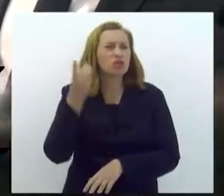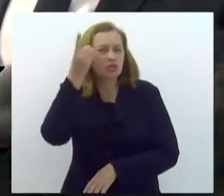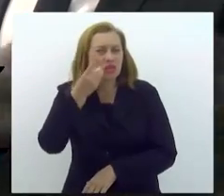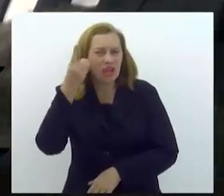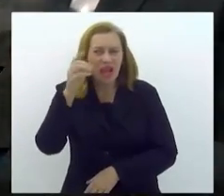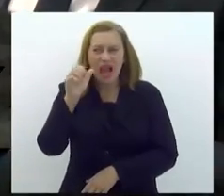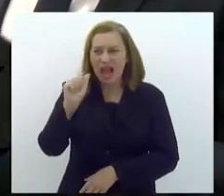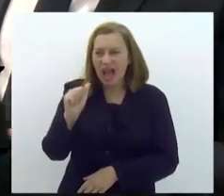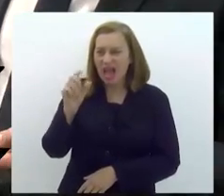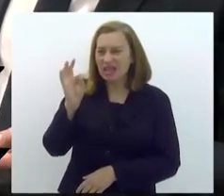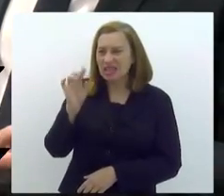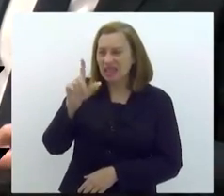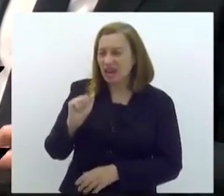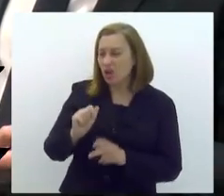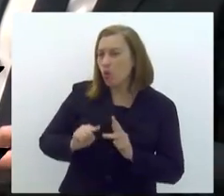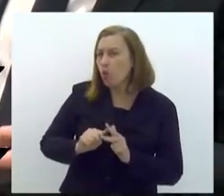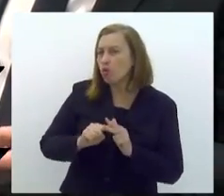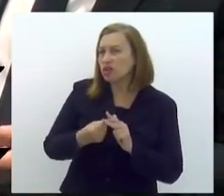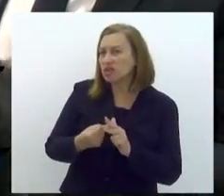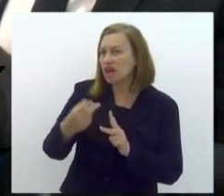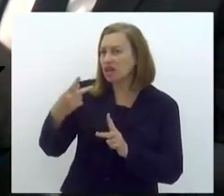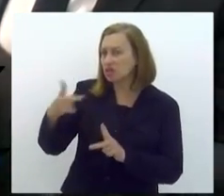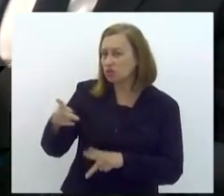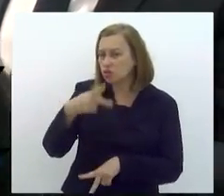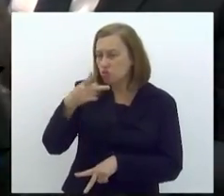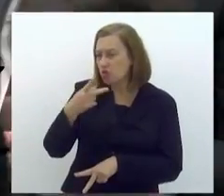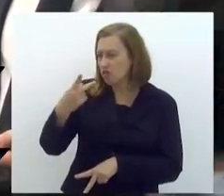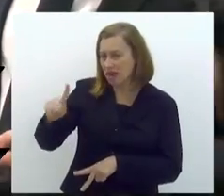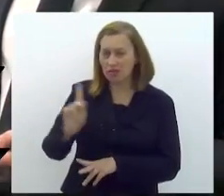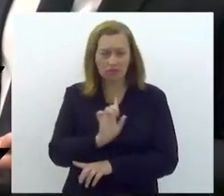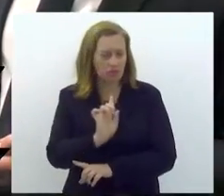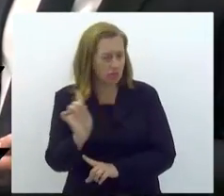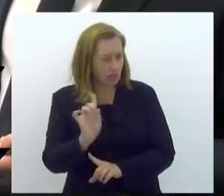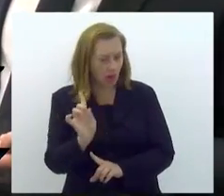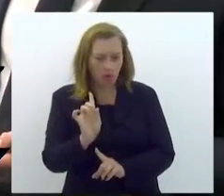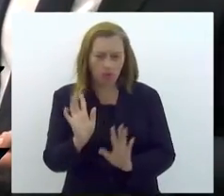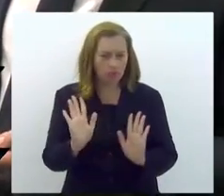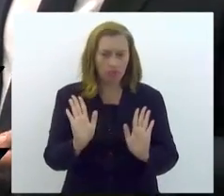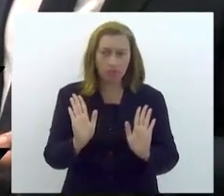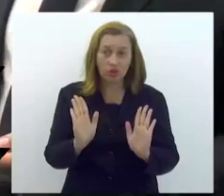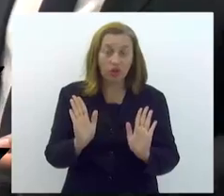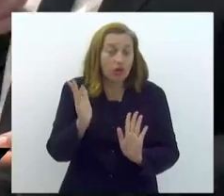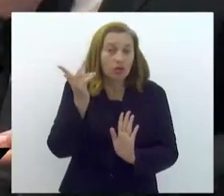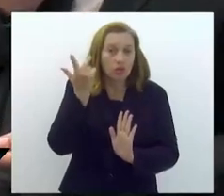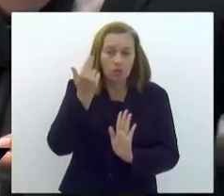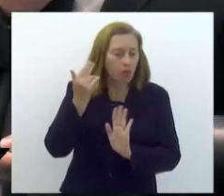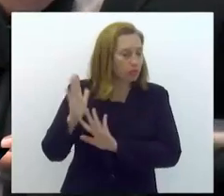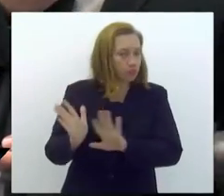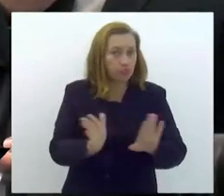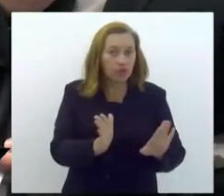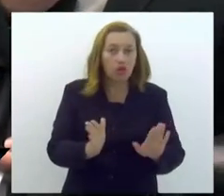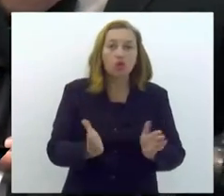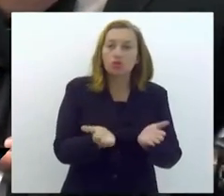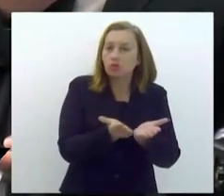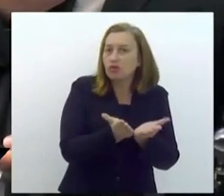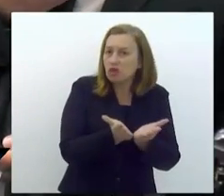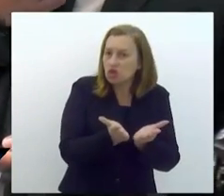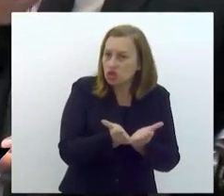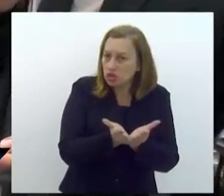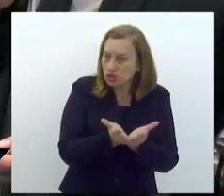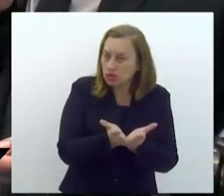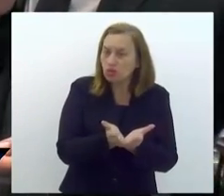tentar corrigir a sua fala não há necessidade disso que é público e notório que os evangélicos